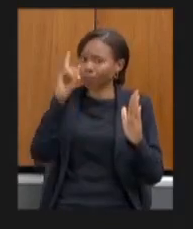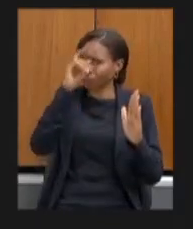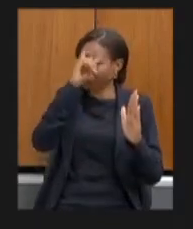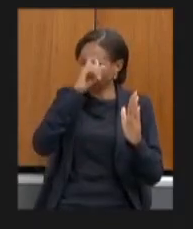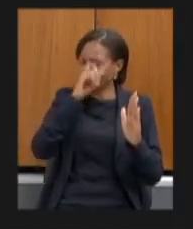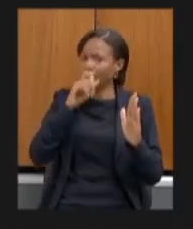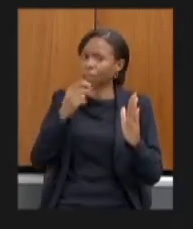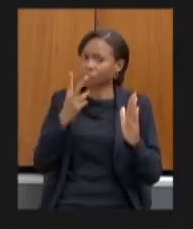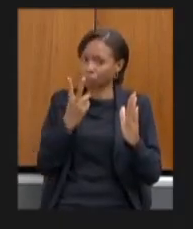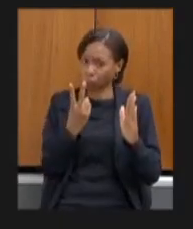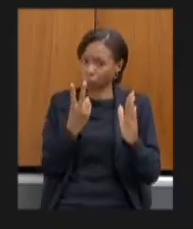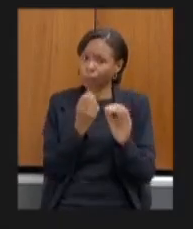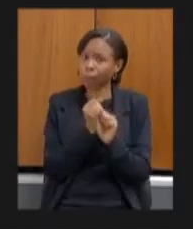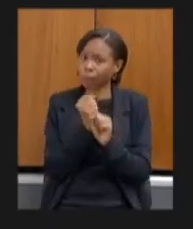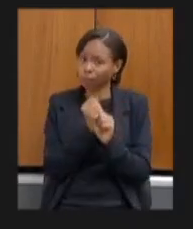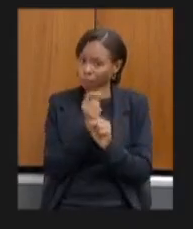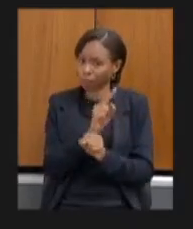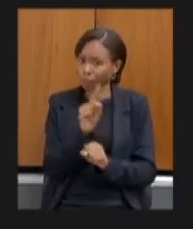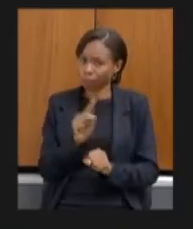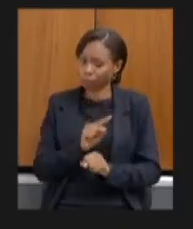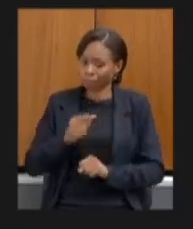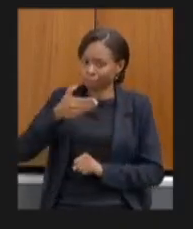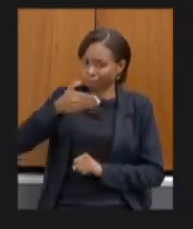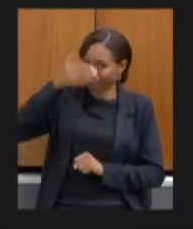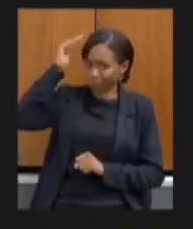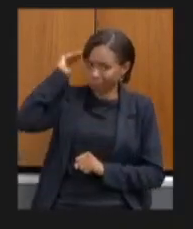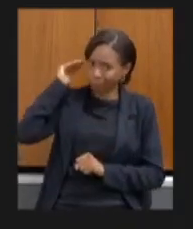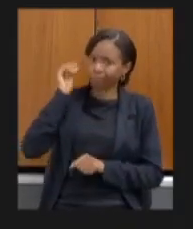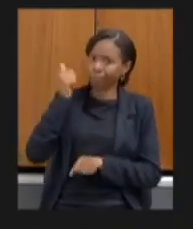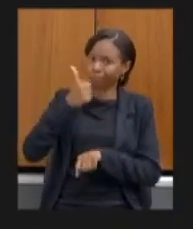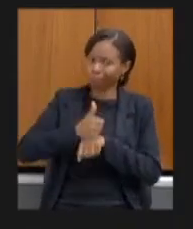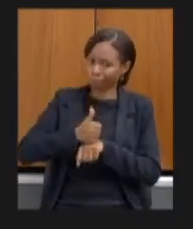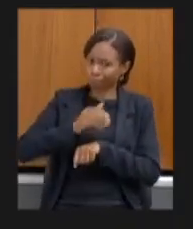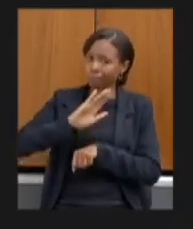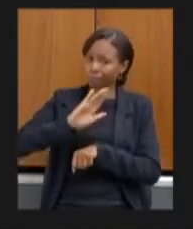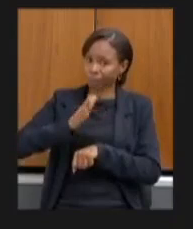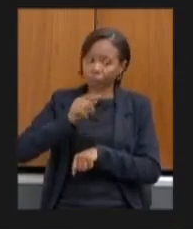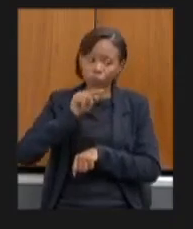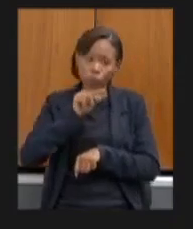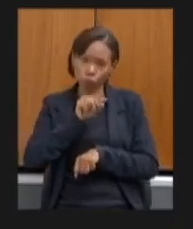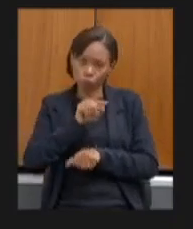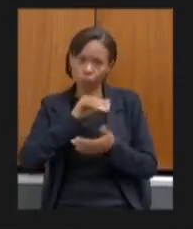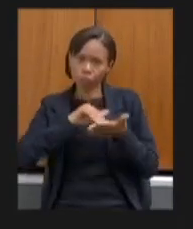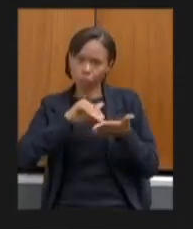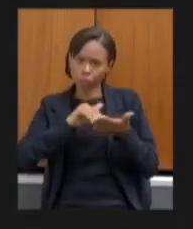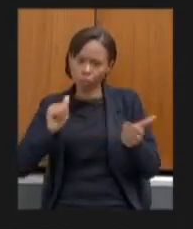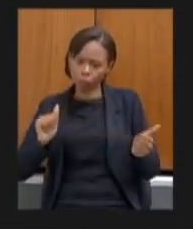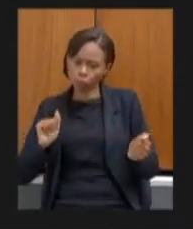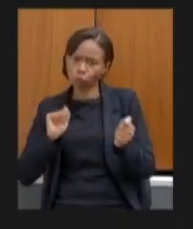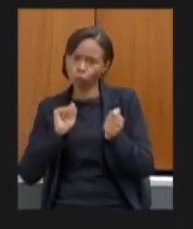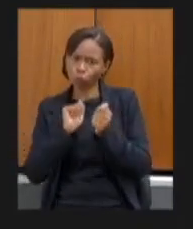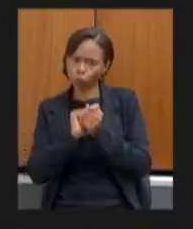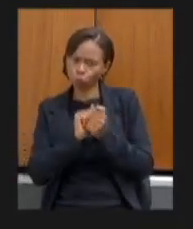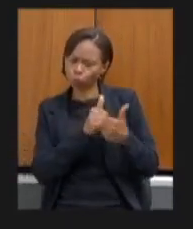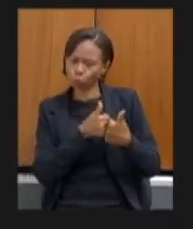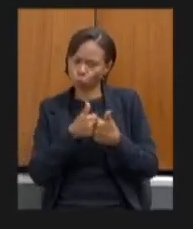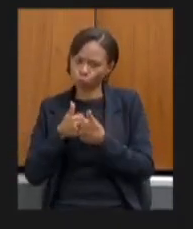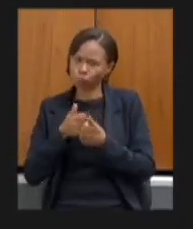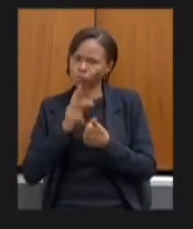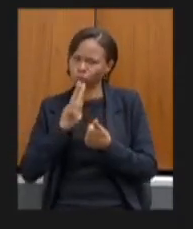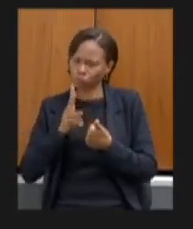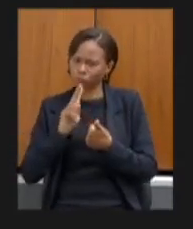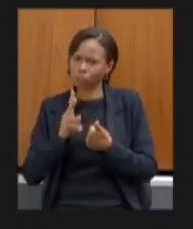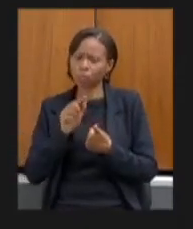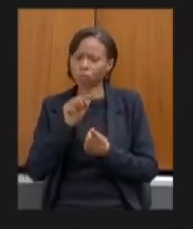assim, já do governo Zema e vossa excelência sempre ao lado do governador, com certeza saberá nos